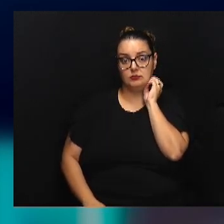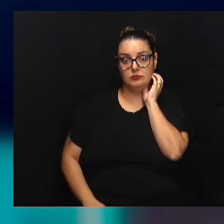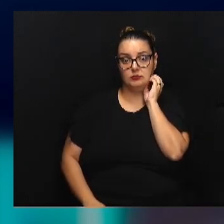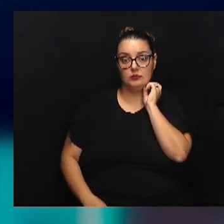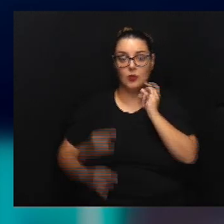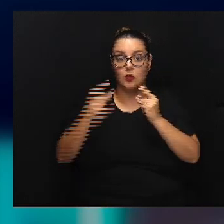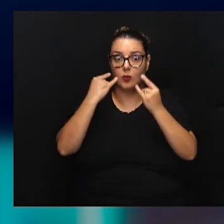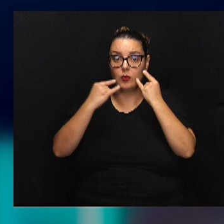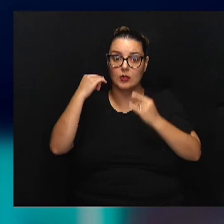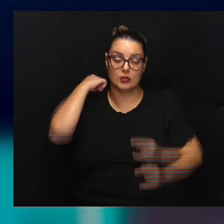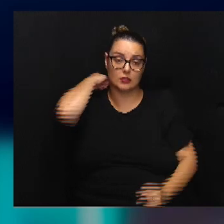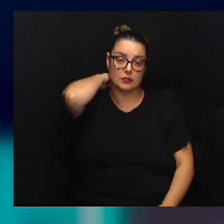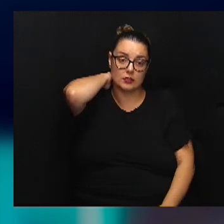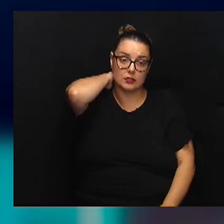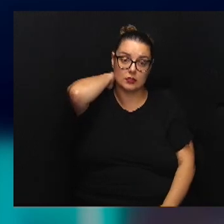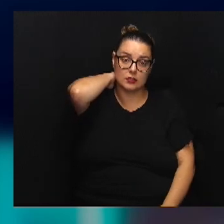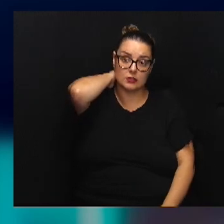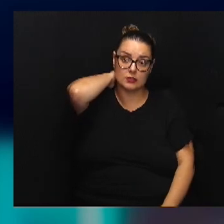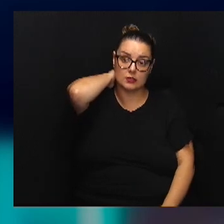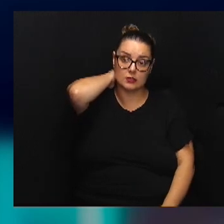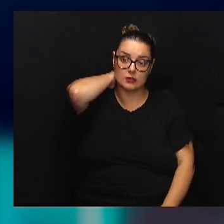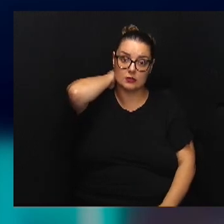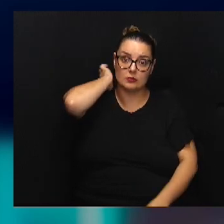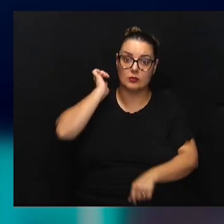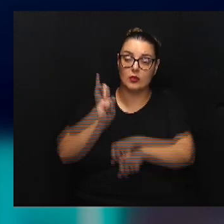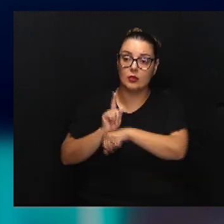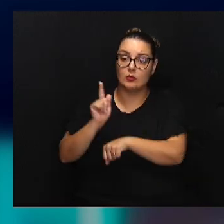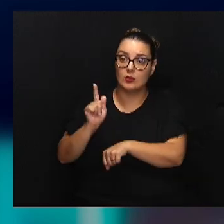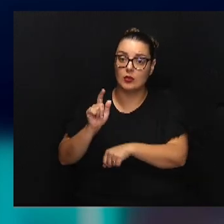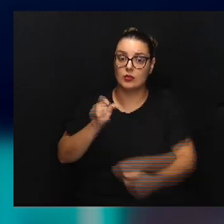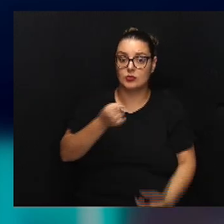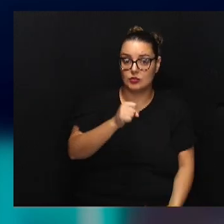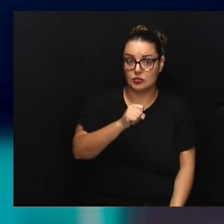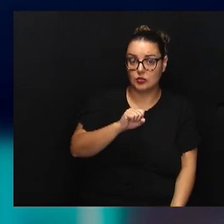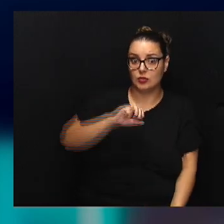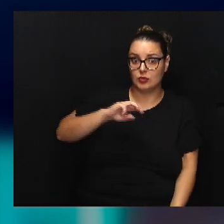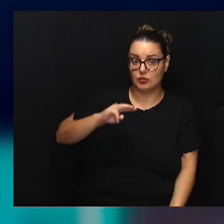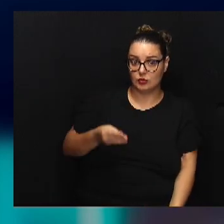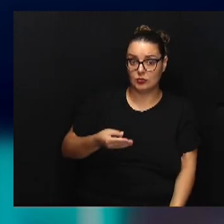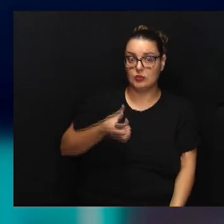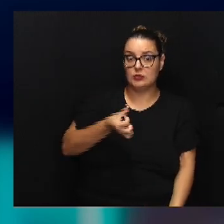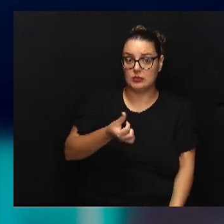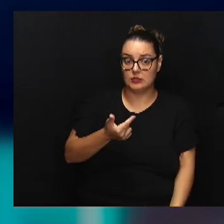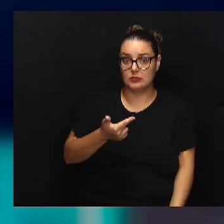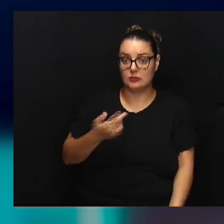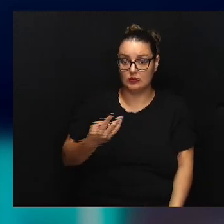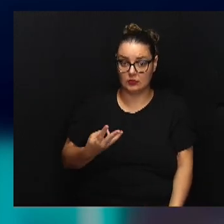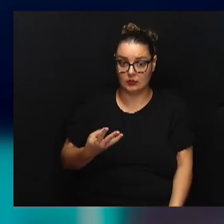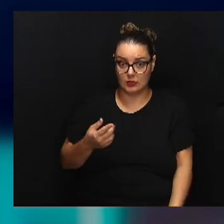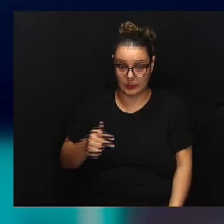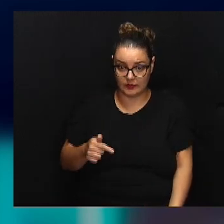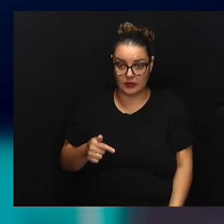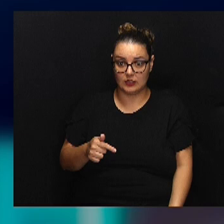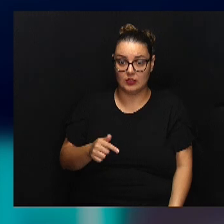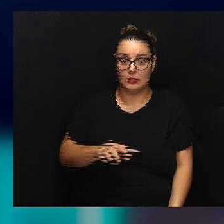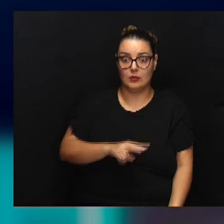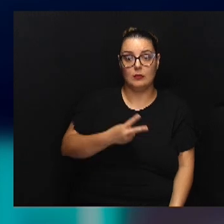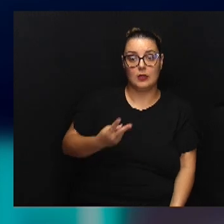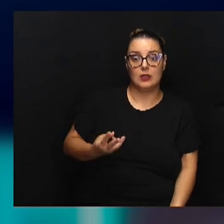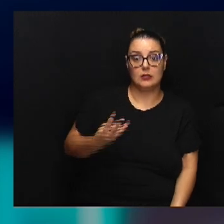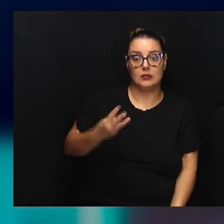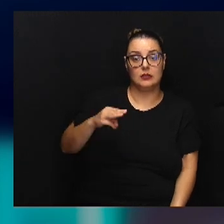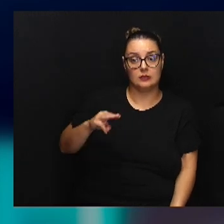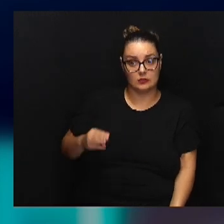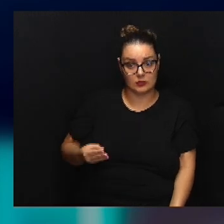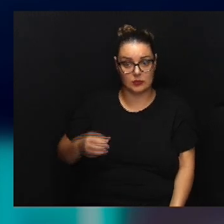sai pelo ensino superior, que sai de 8.627.000 para 13.109.000, significa